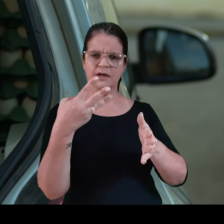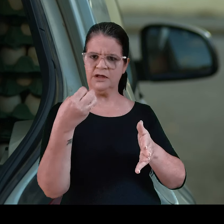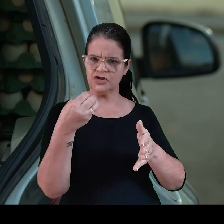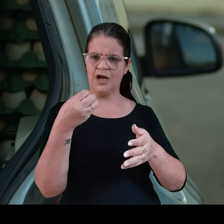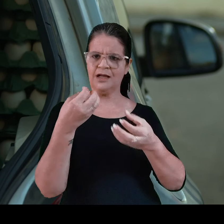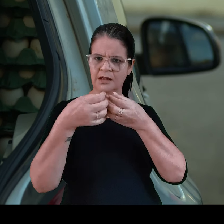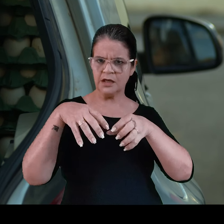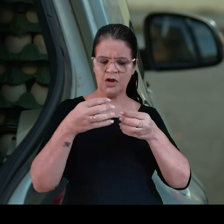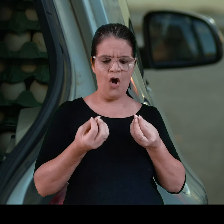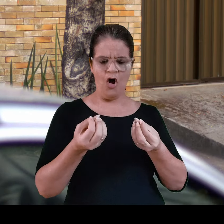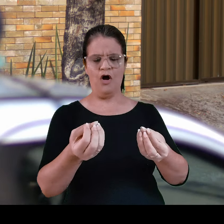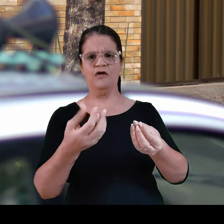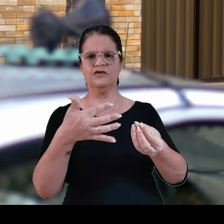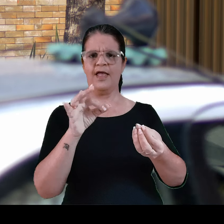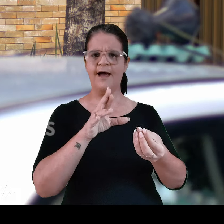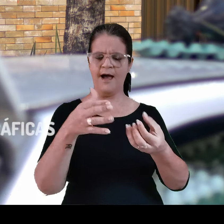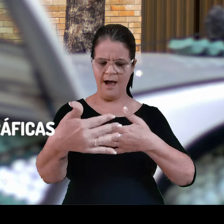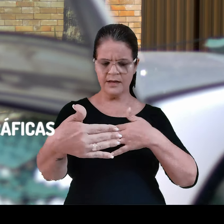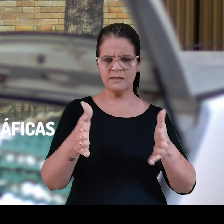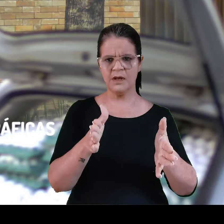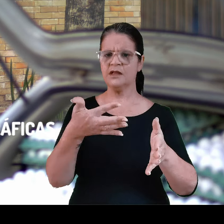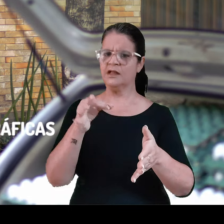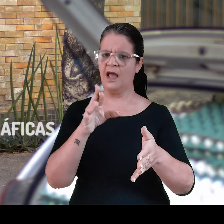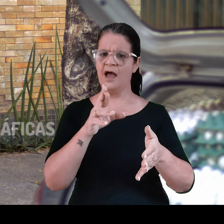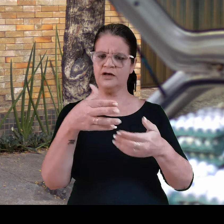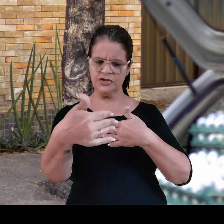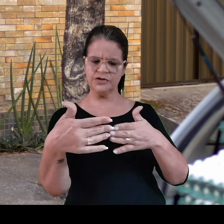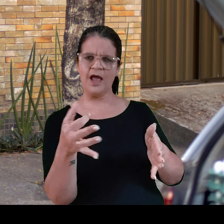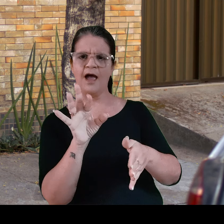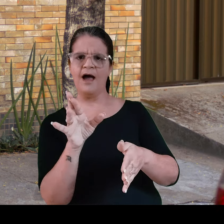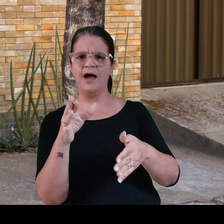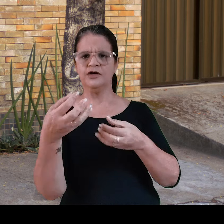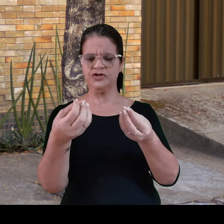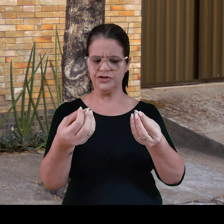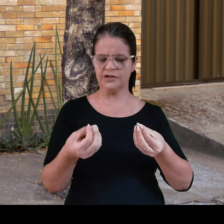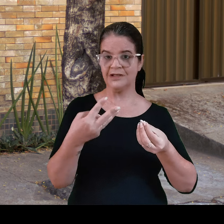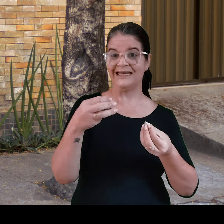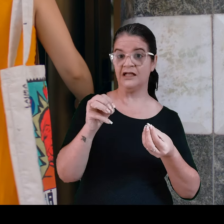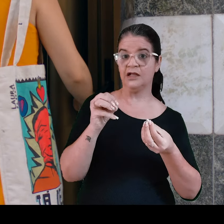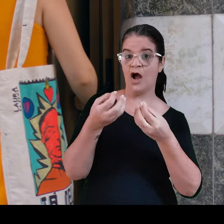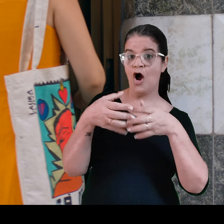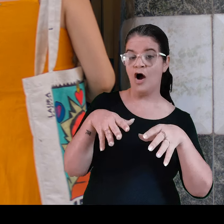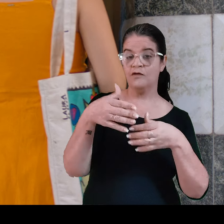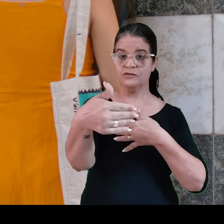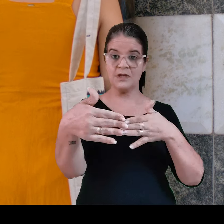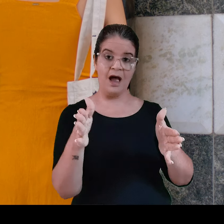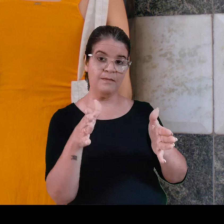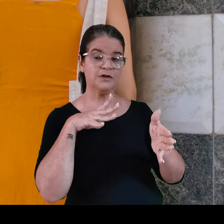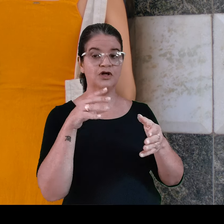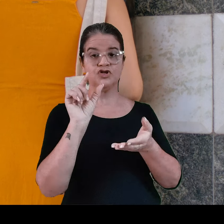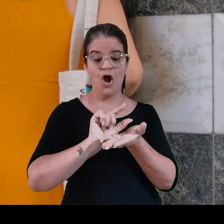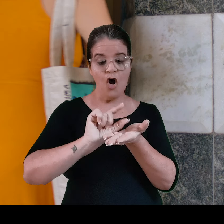celta cinza, está com a mala lotada de ovos. Ele passa em frente a uma casa de muro alto. Uma mulher abre o portão e sai. Maria